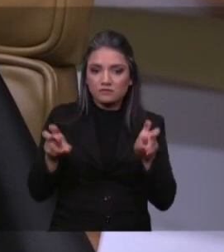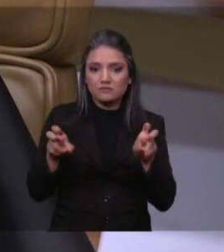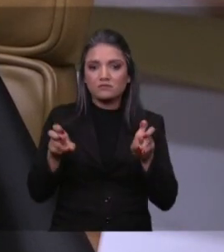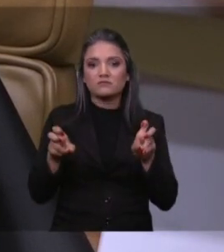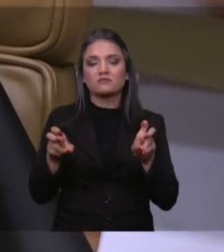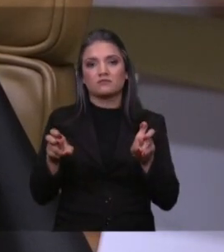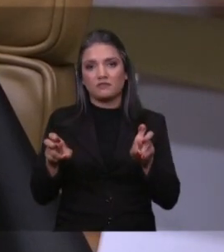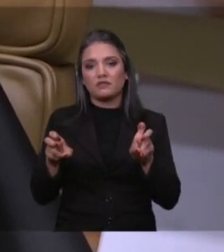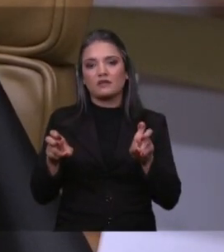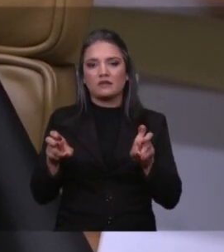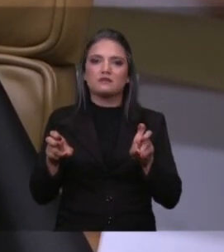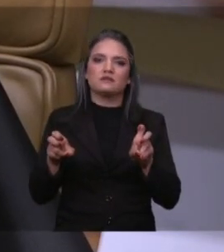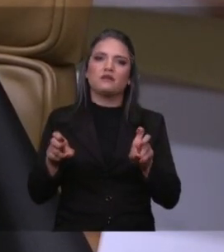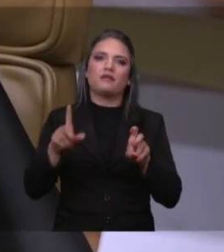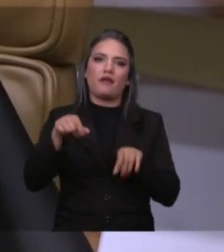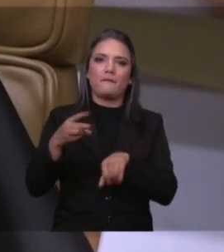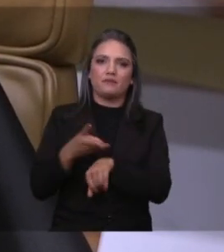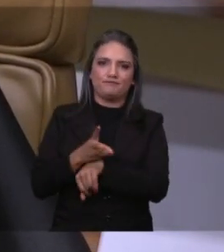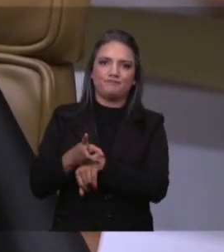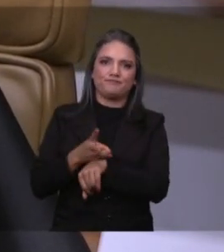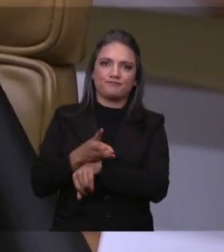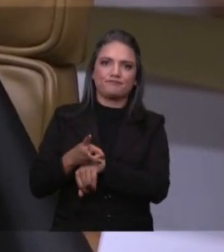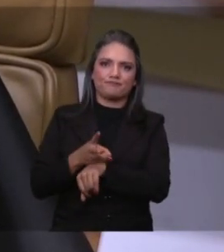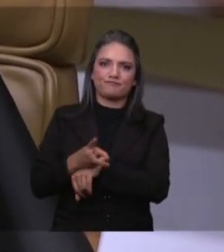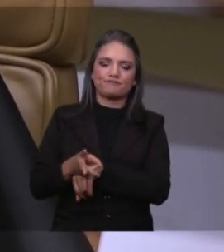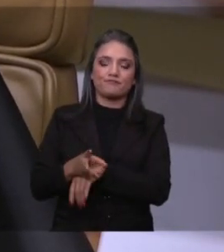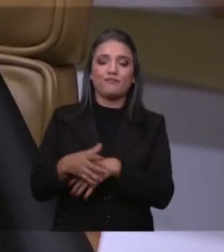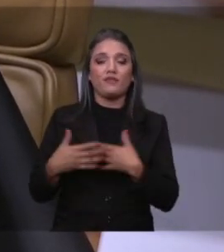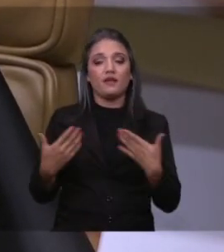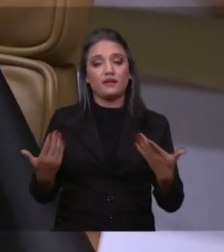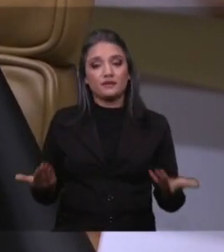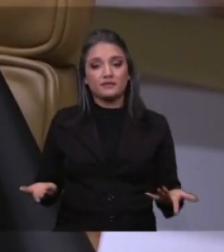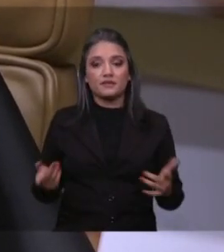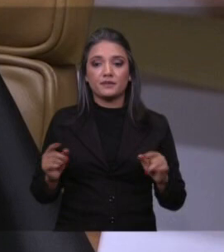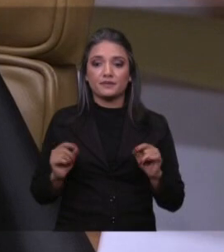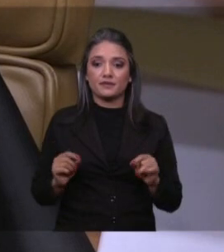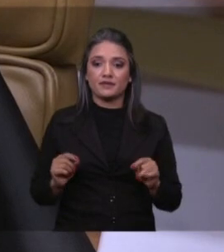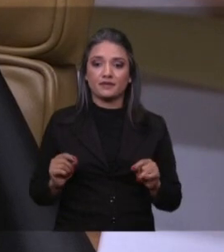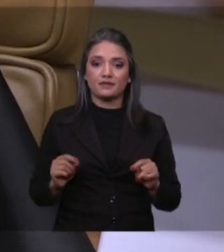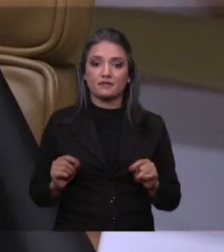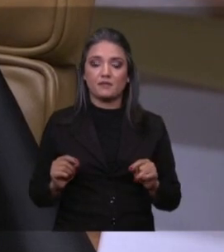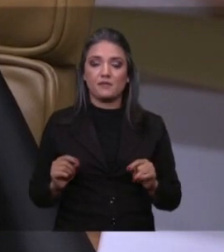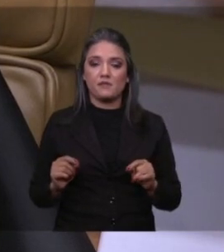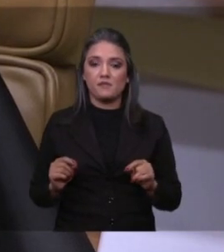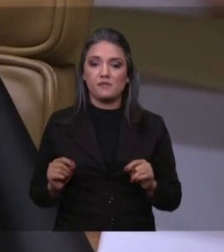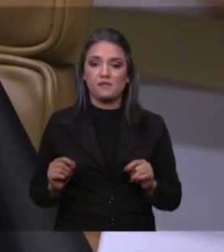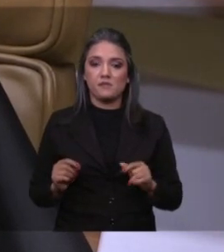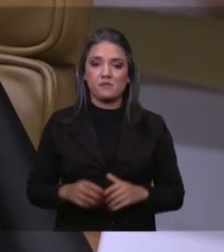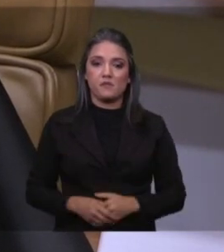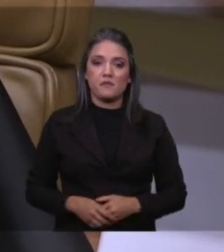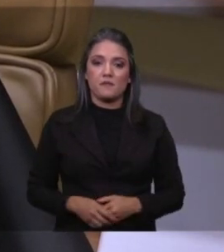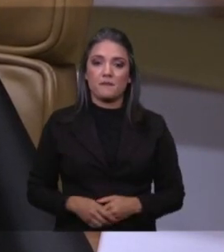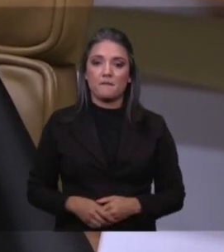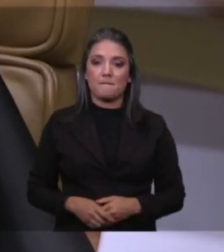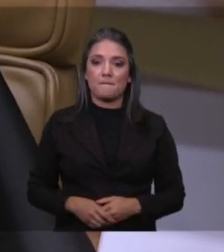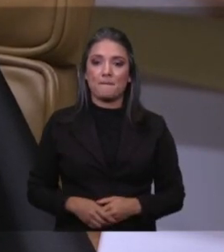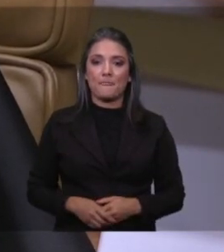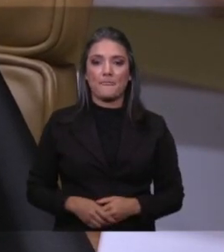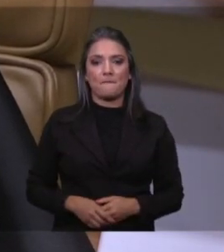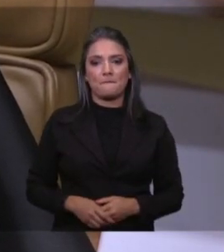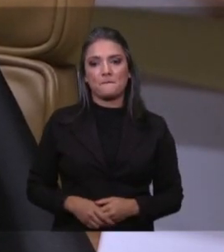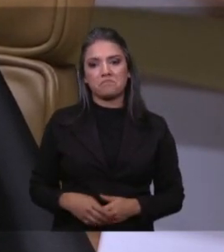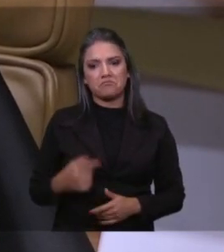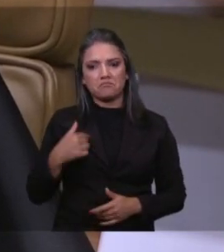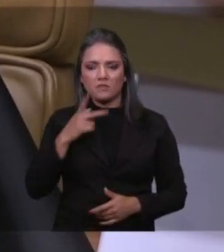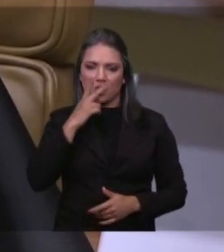pejotização. E, sinceramente, sem querer adiantar, mas adiantando posição, eu penso que é muito sábia